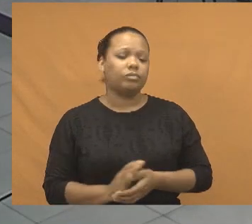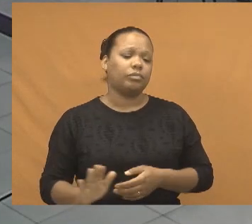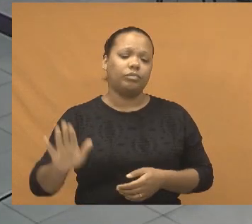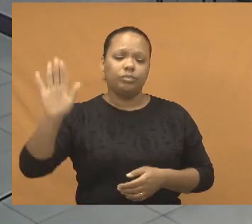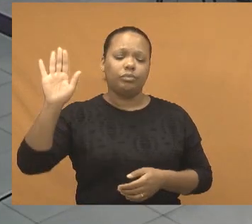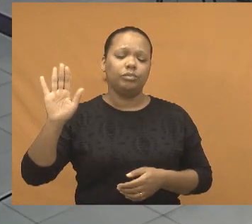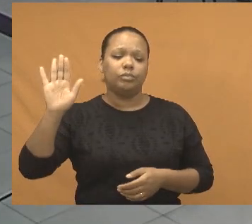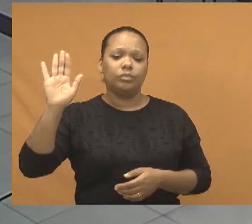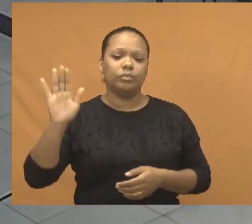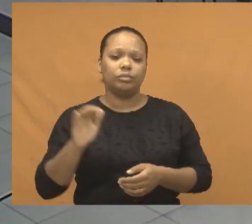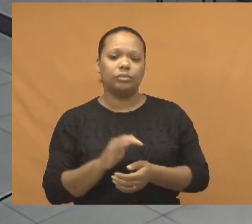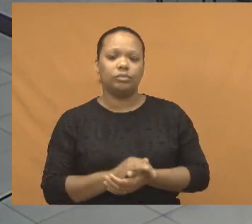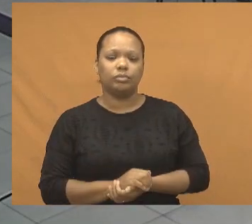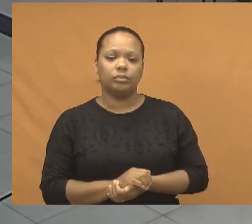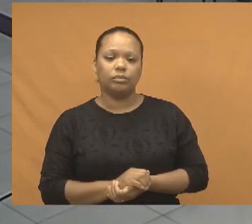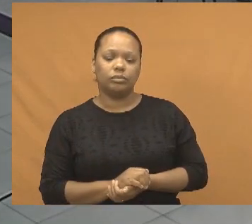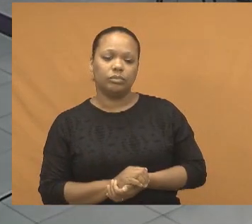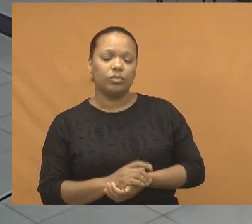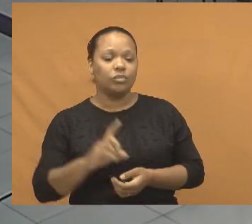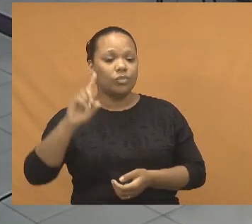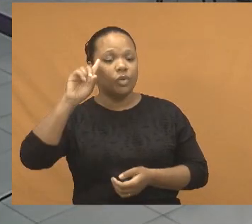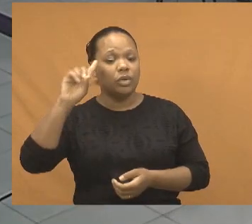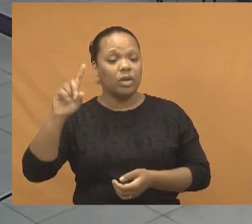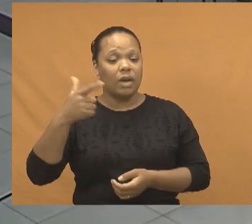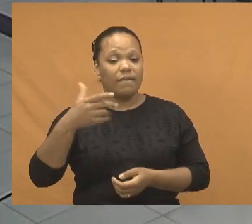Presidente, por favor. No dia